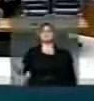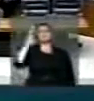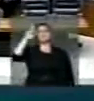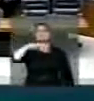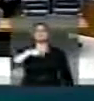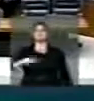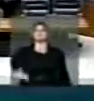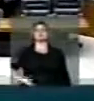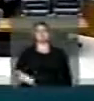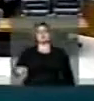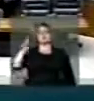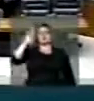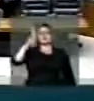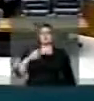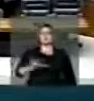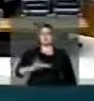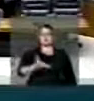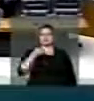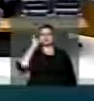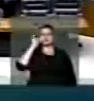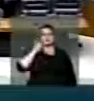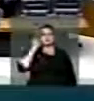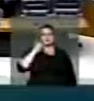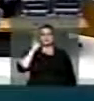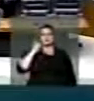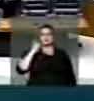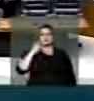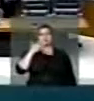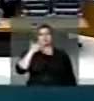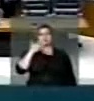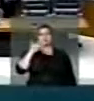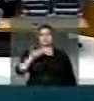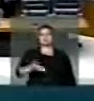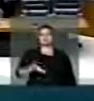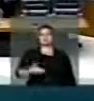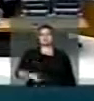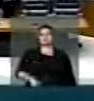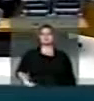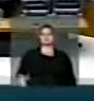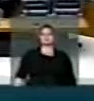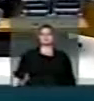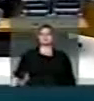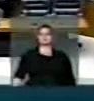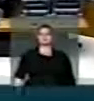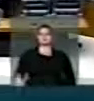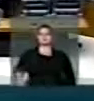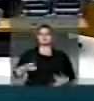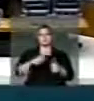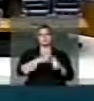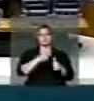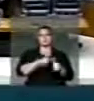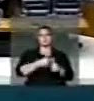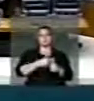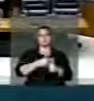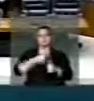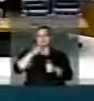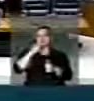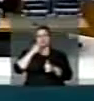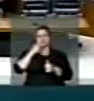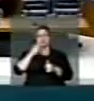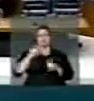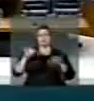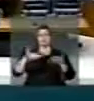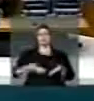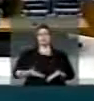deputados, senhoras deputadas, eu quero, senhor presidente, em primeiro lugar aqui, fazer